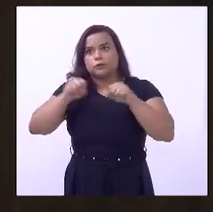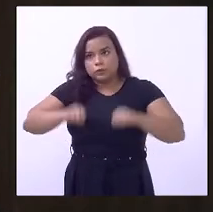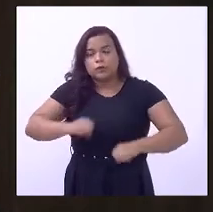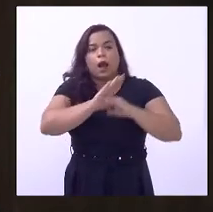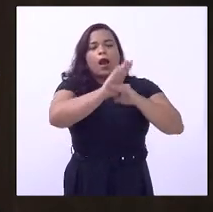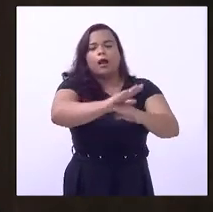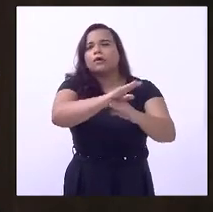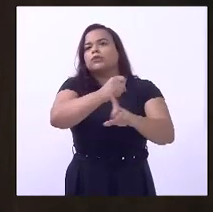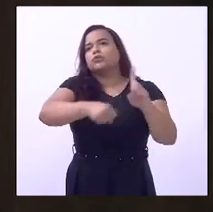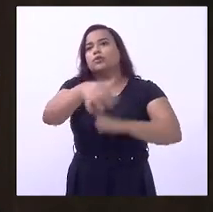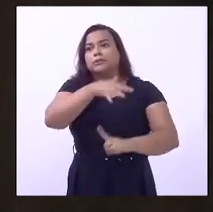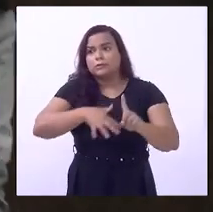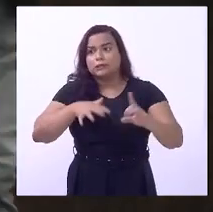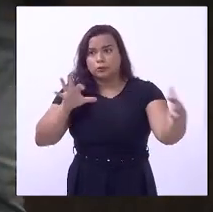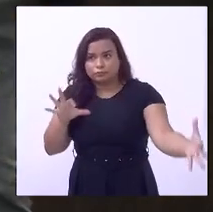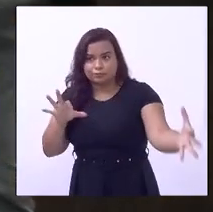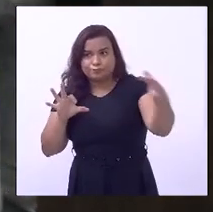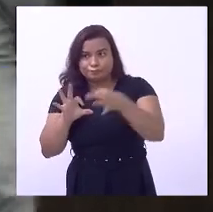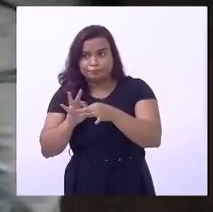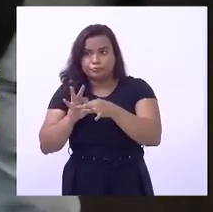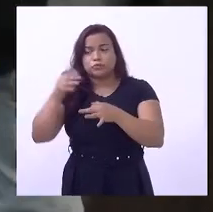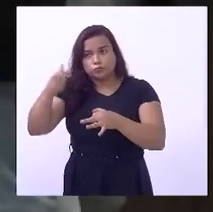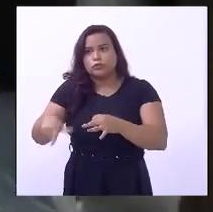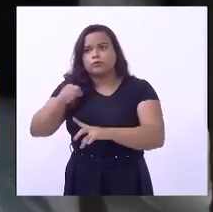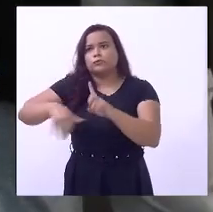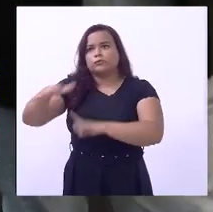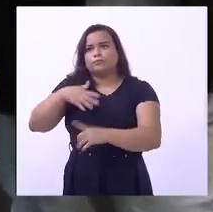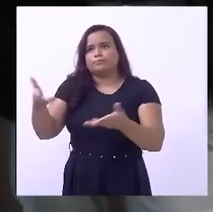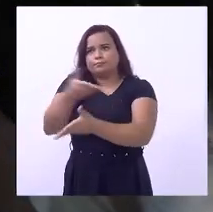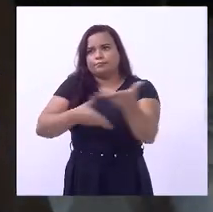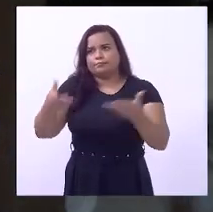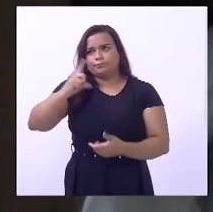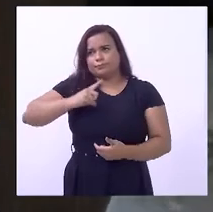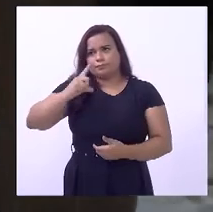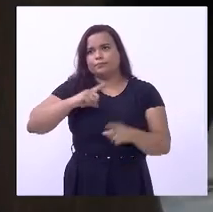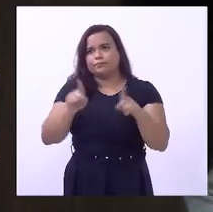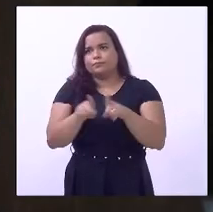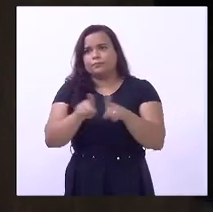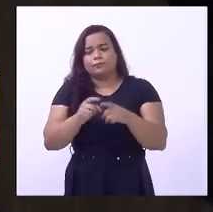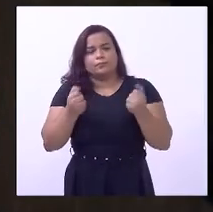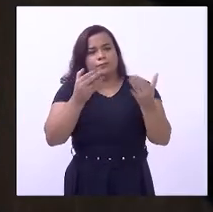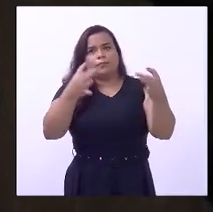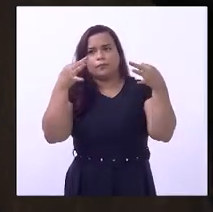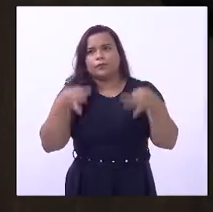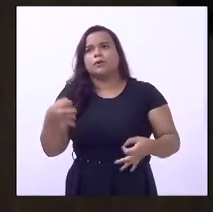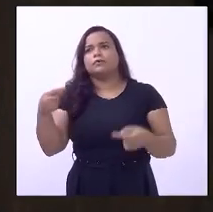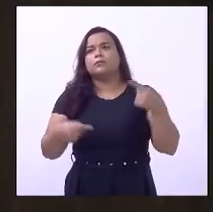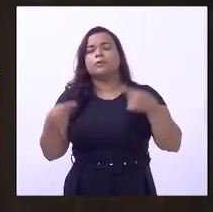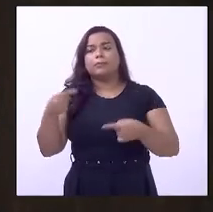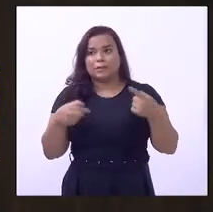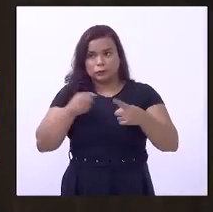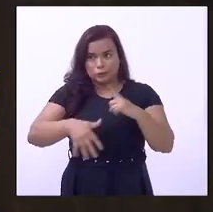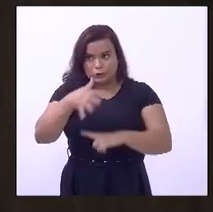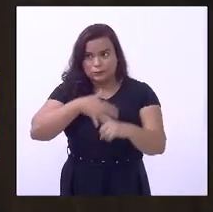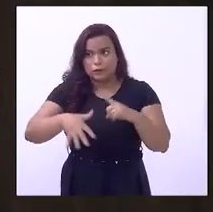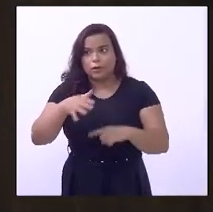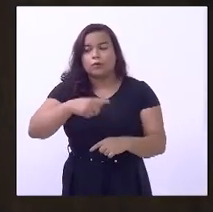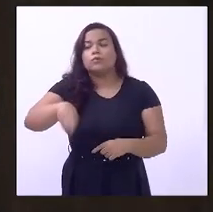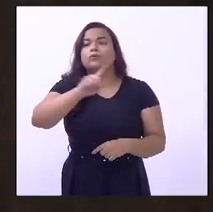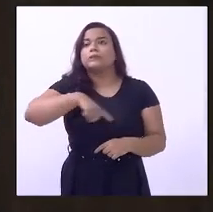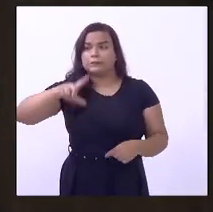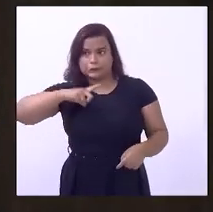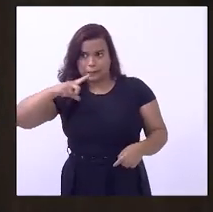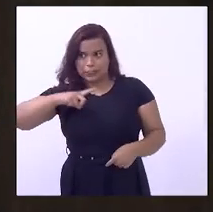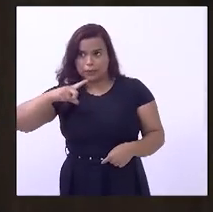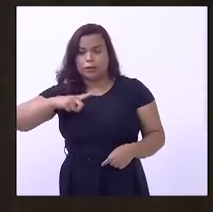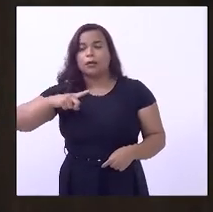ressocialize e os inclua novamente na sociedade, que garanta todo o debate social para aqueles, Tiaju, que muitas